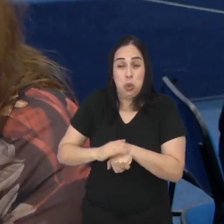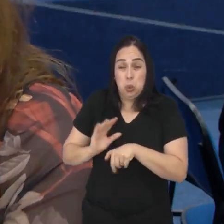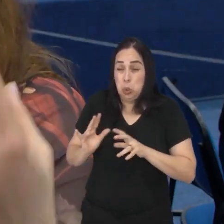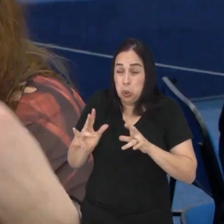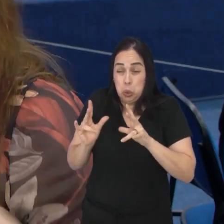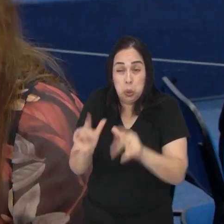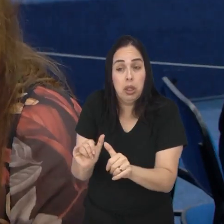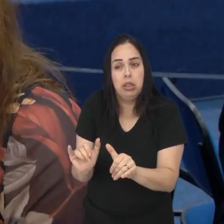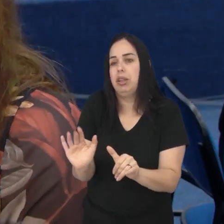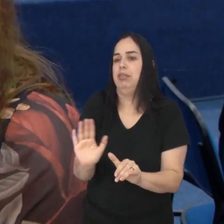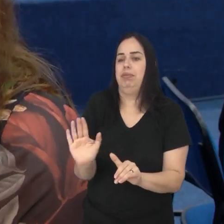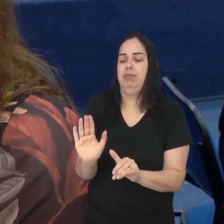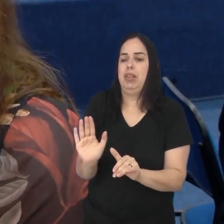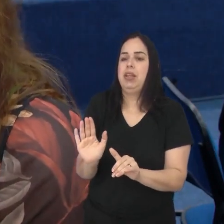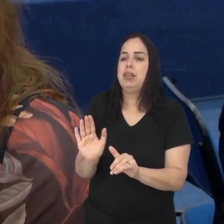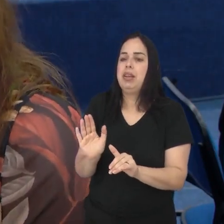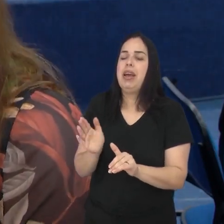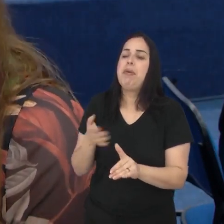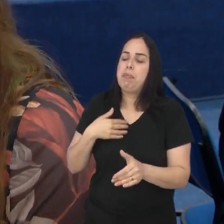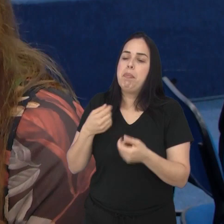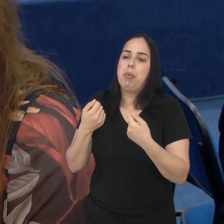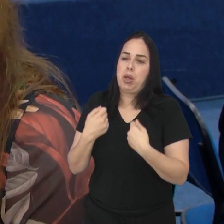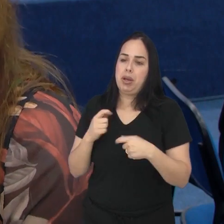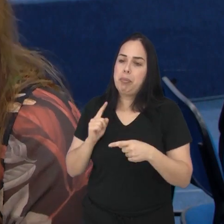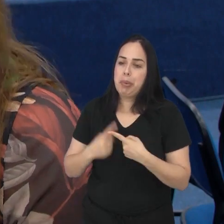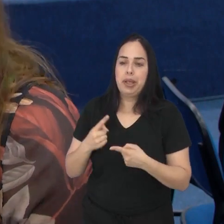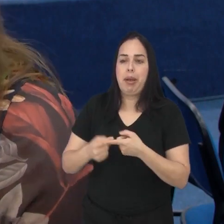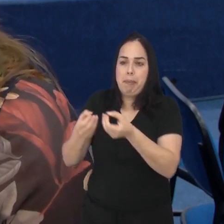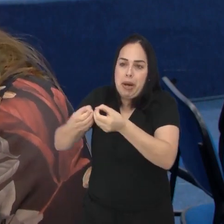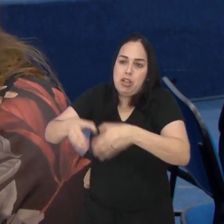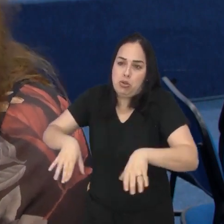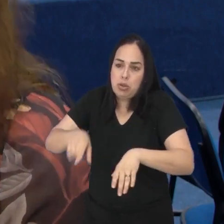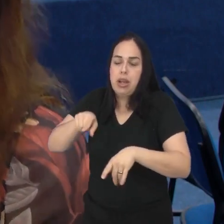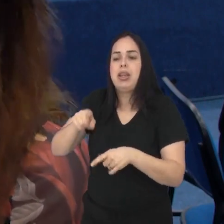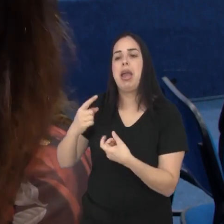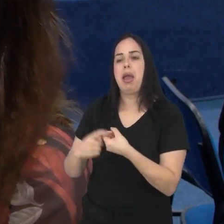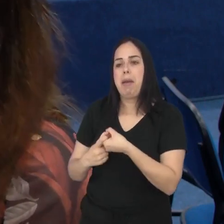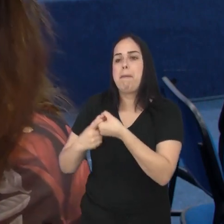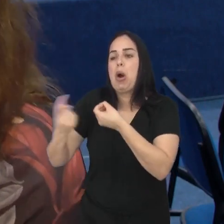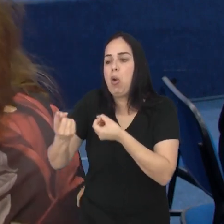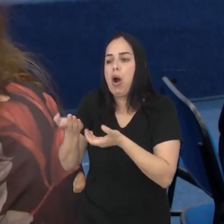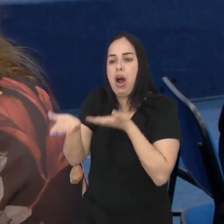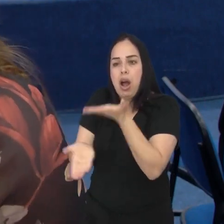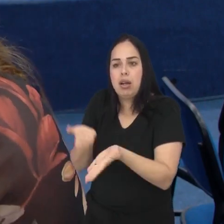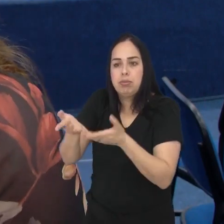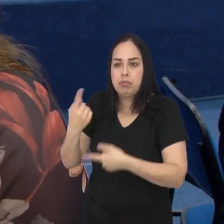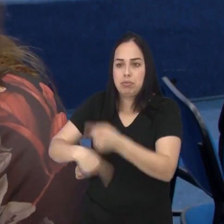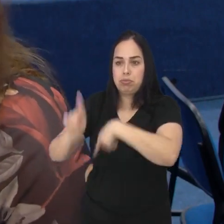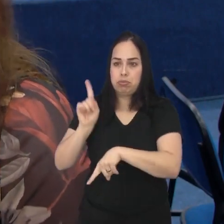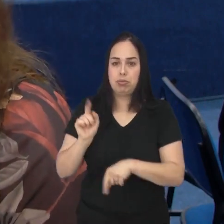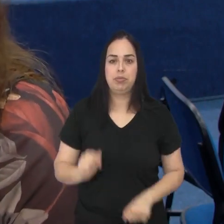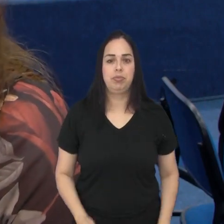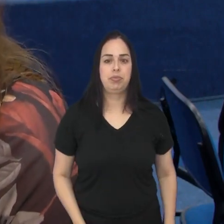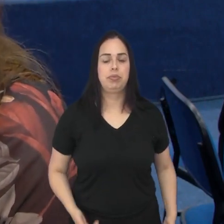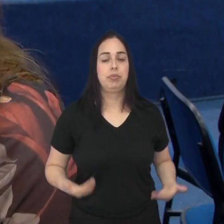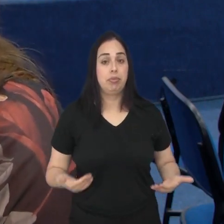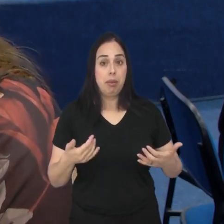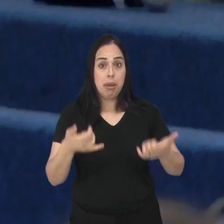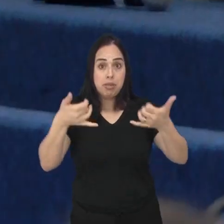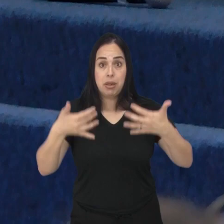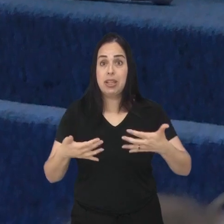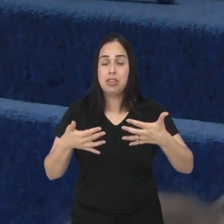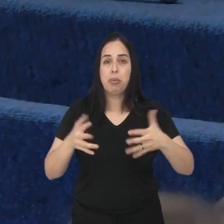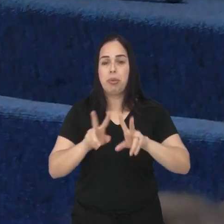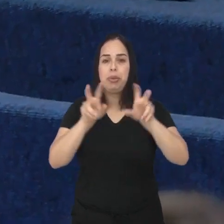tudo ou existir nessa relação acaba sendo de melhor interesse para o próprio filho ou filha com necessidades